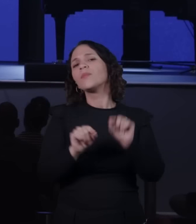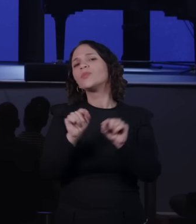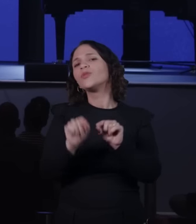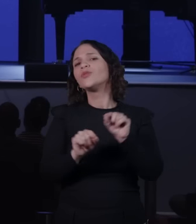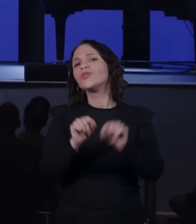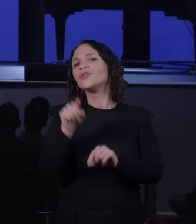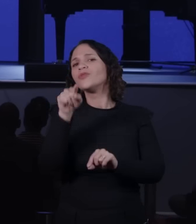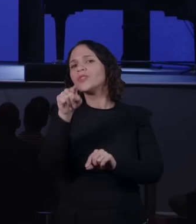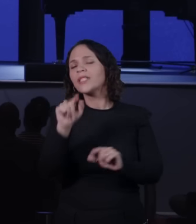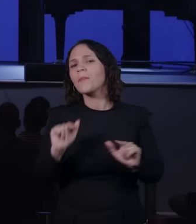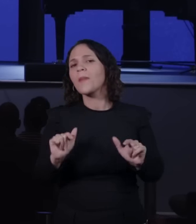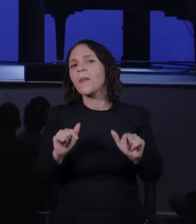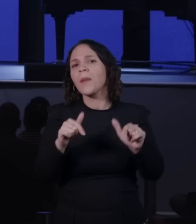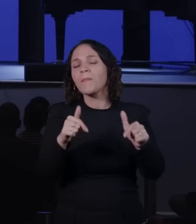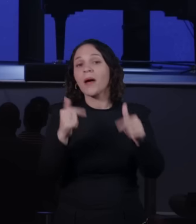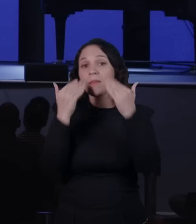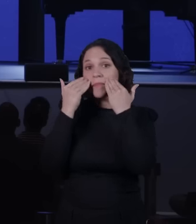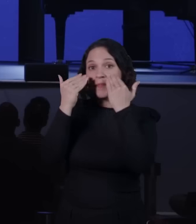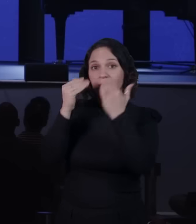motivos para você fazer algo para Deus.